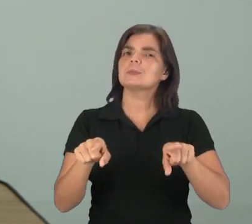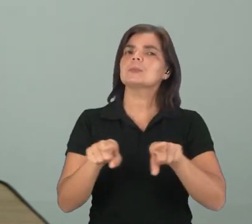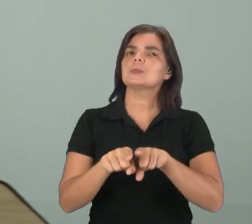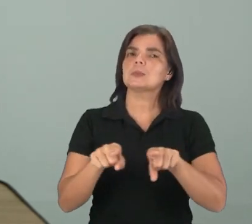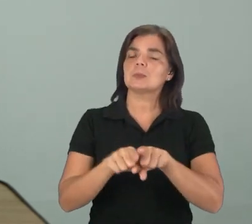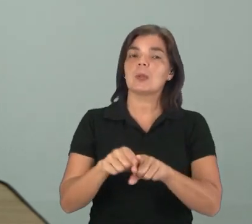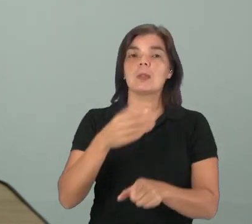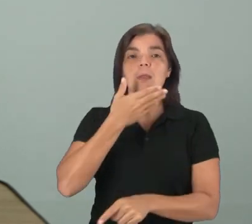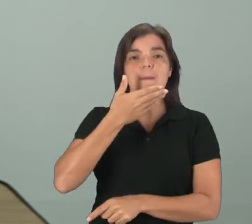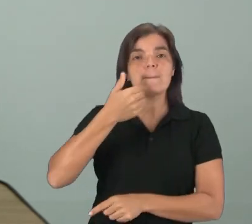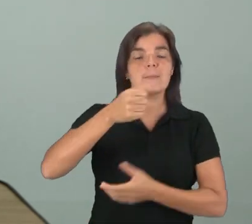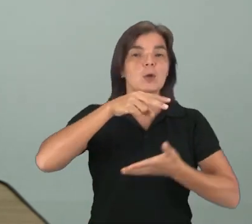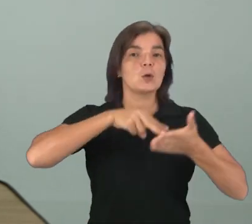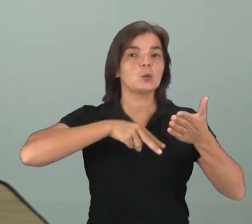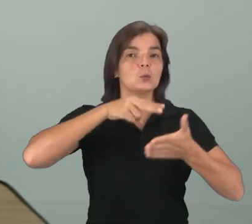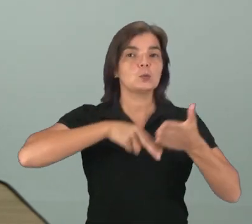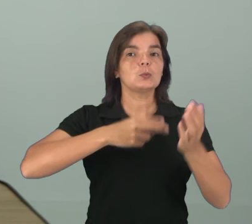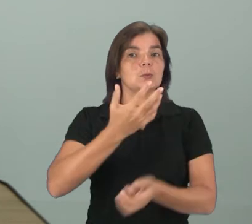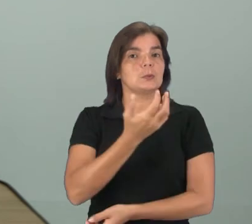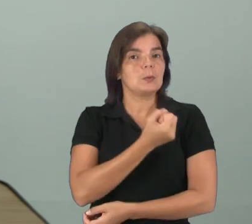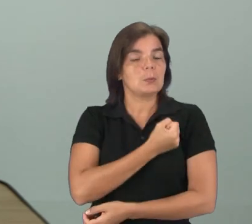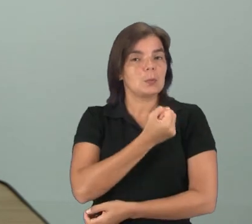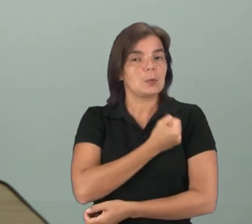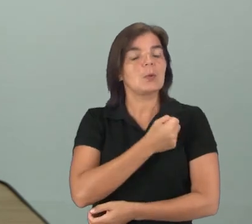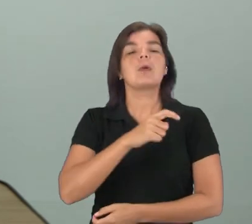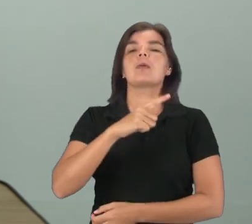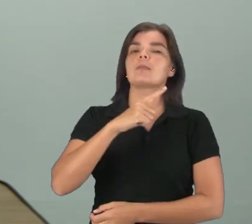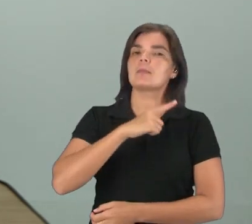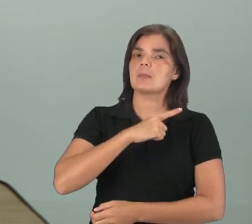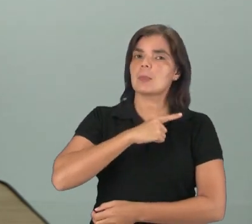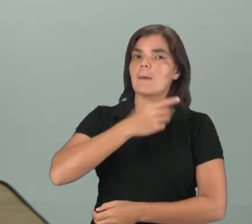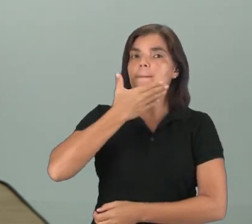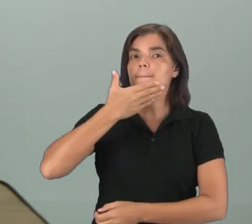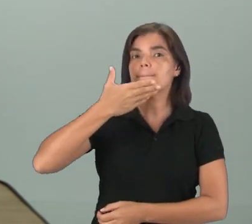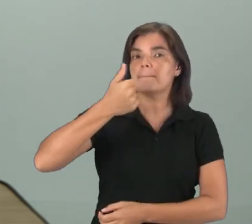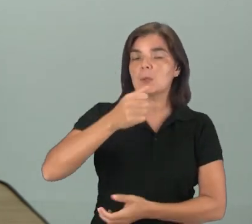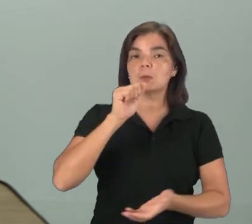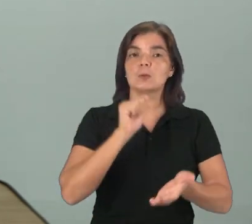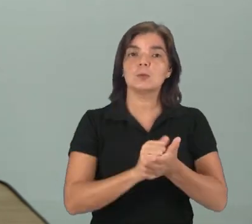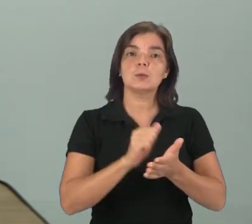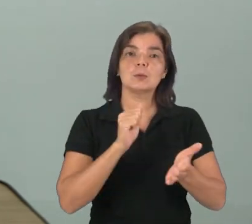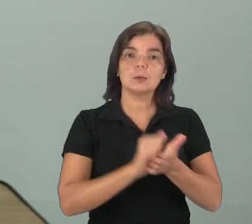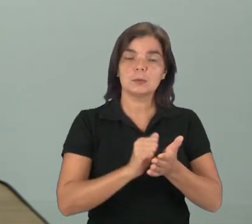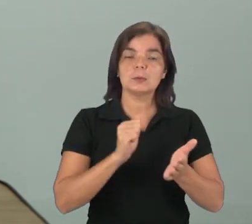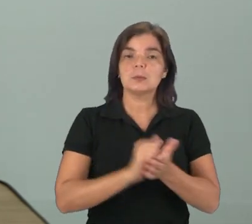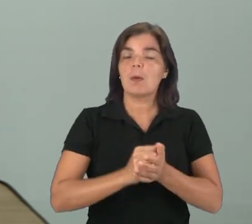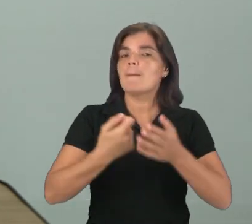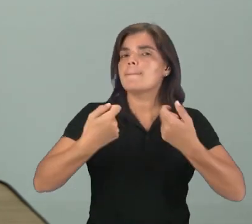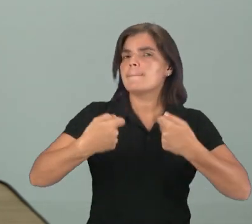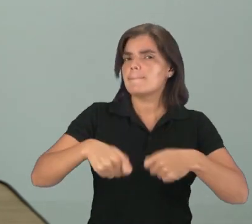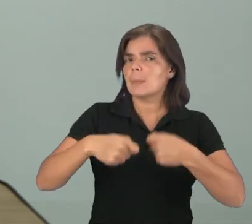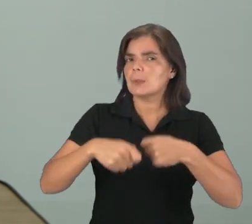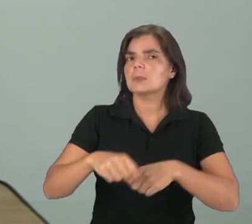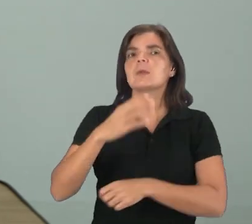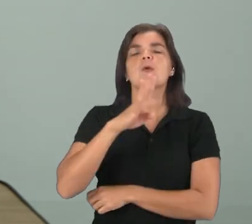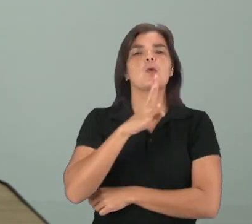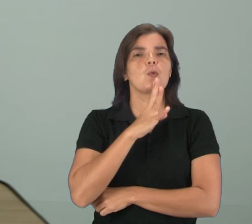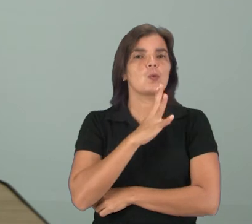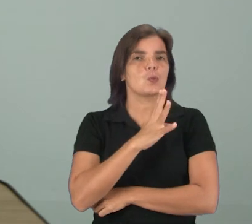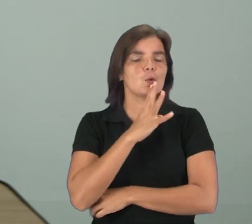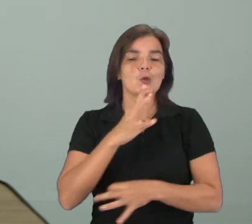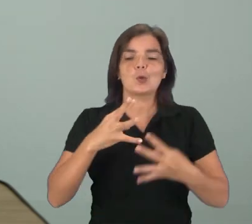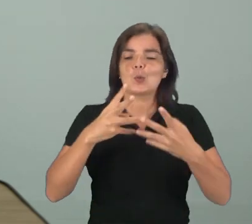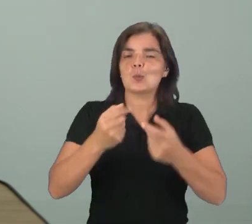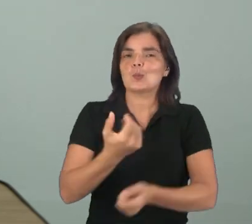possa, né, ter uma melhor leitura dos números, para que a gente tenha uma melhor escrita. Então, nós precisamos